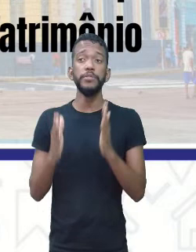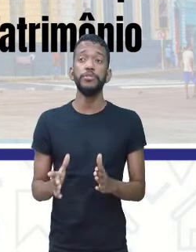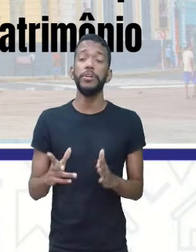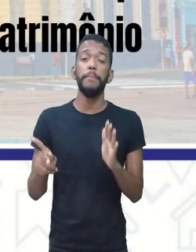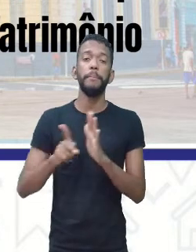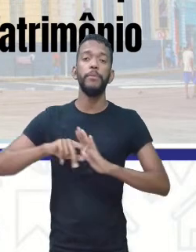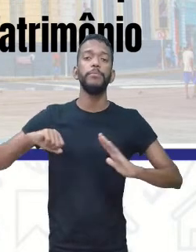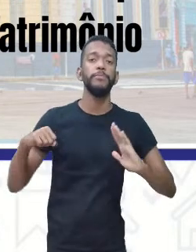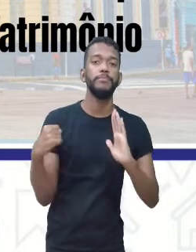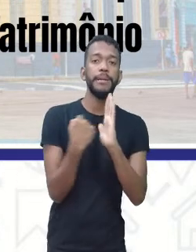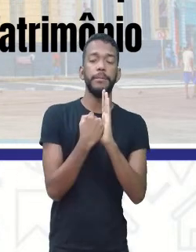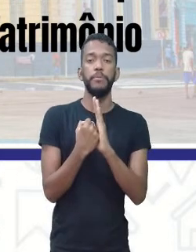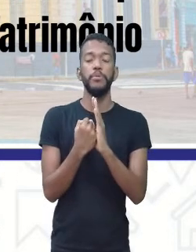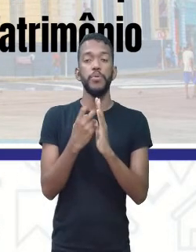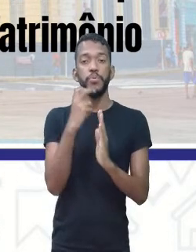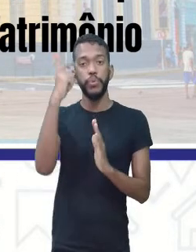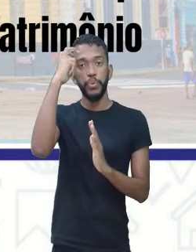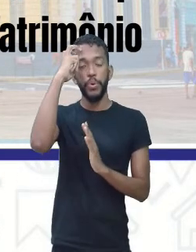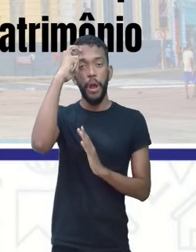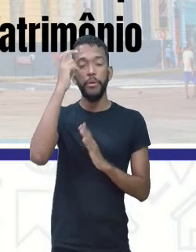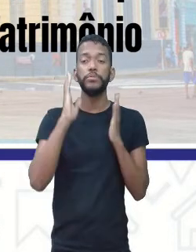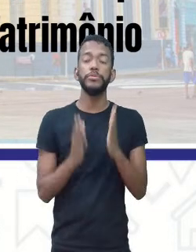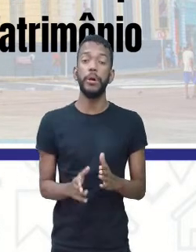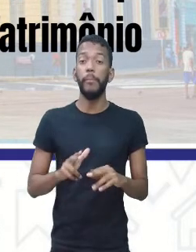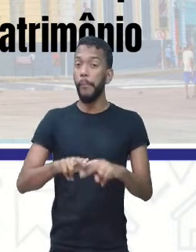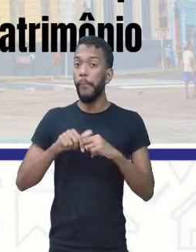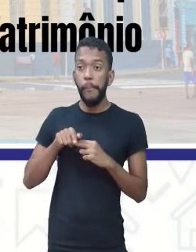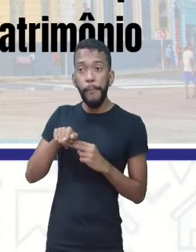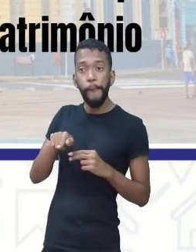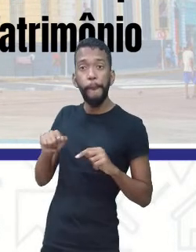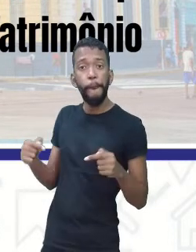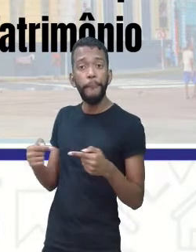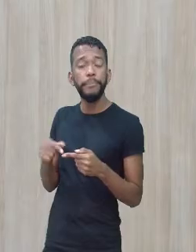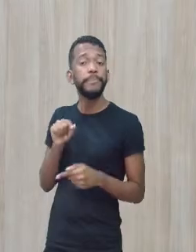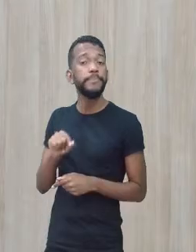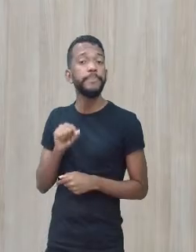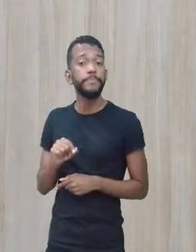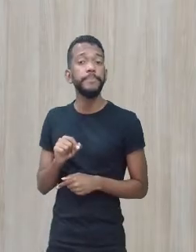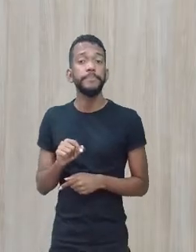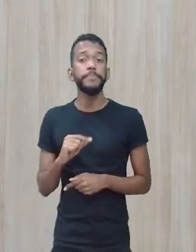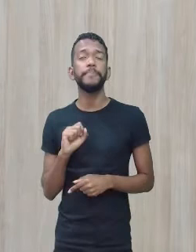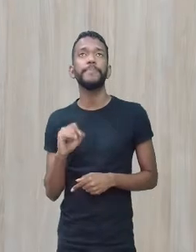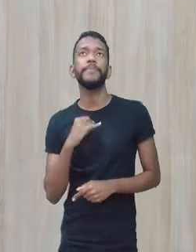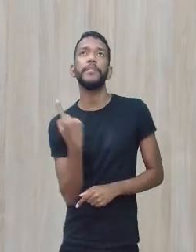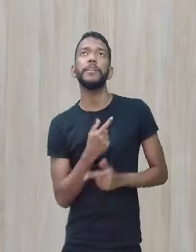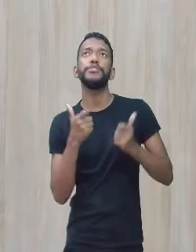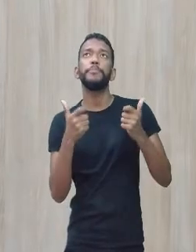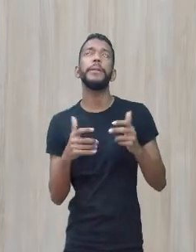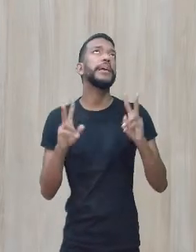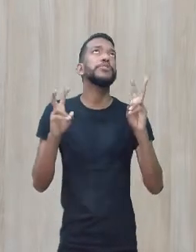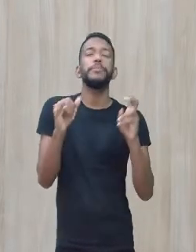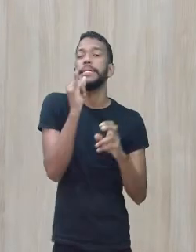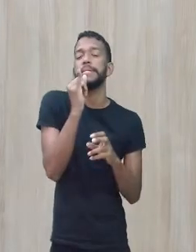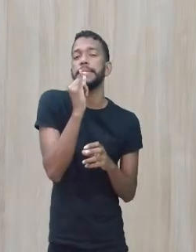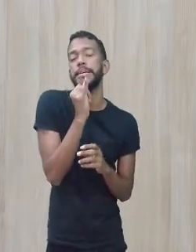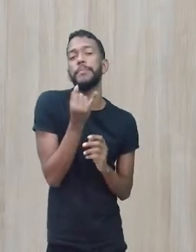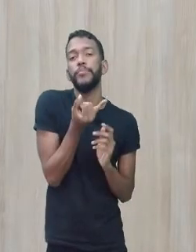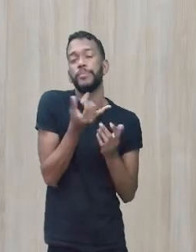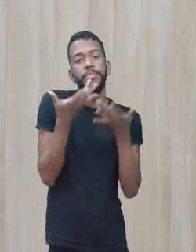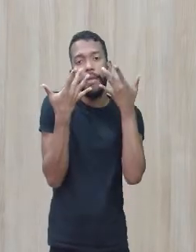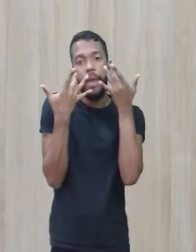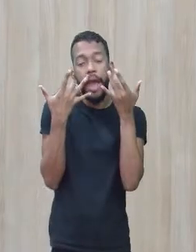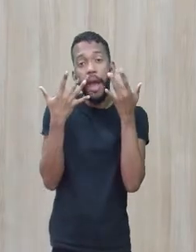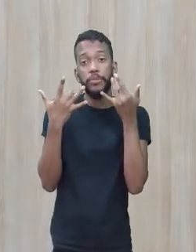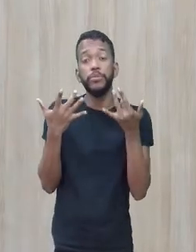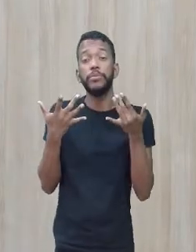patrimônio cultural. Então, nesse sentido, quando a gente fala, por exemplo, o teatro, né, como uma